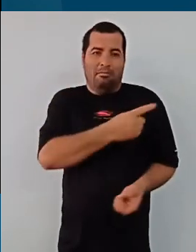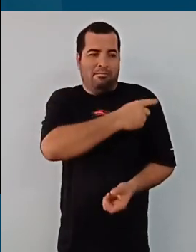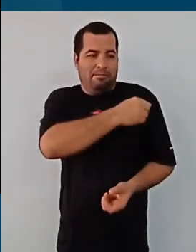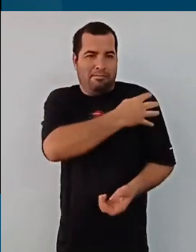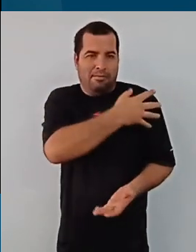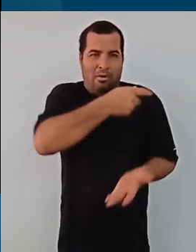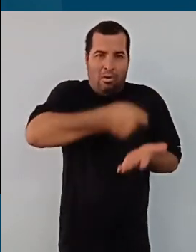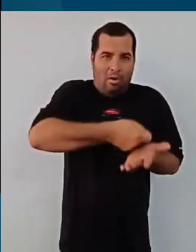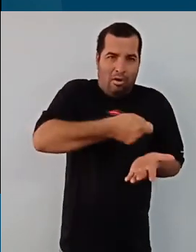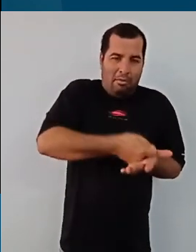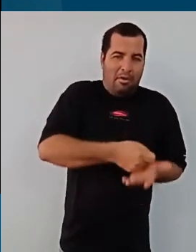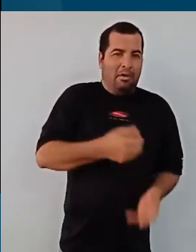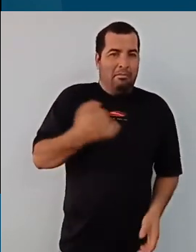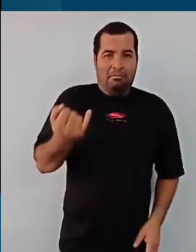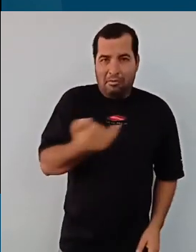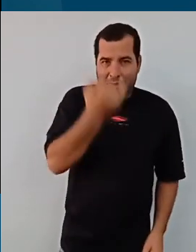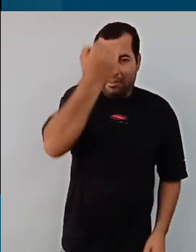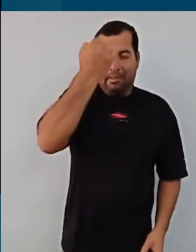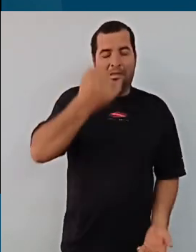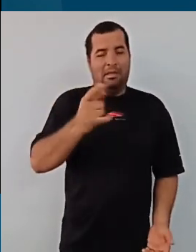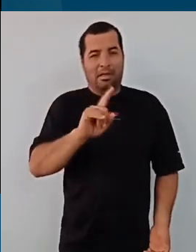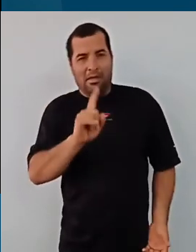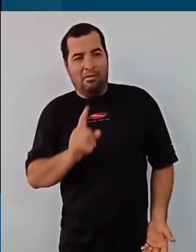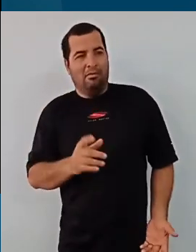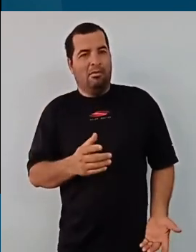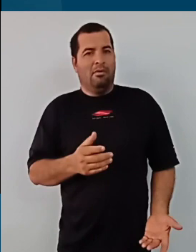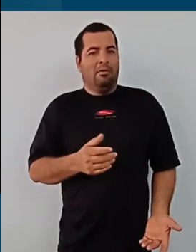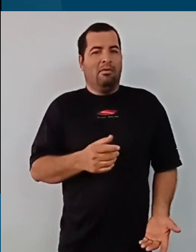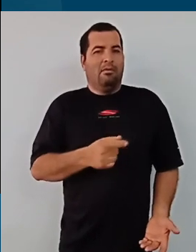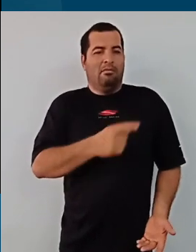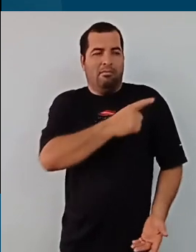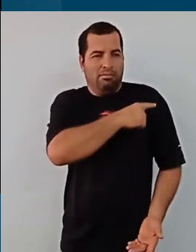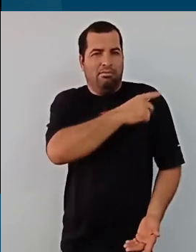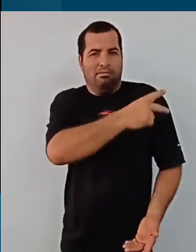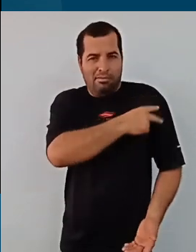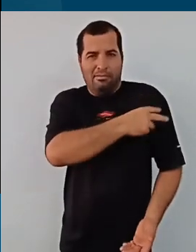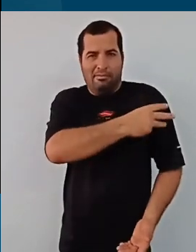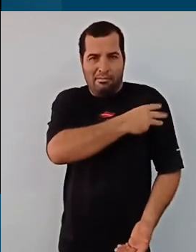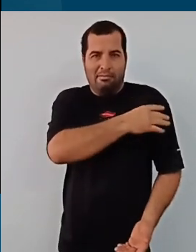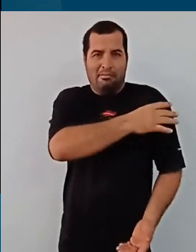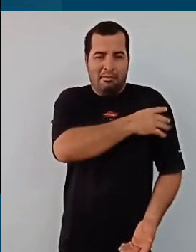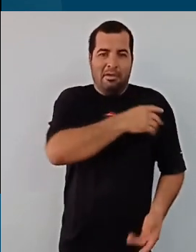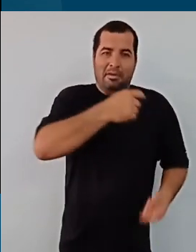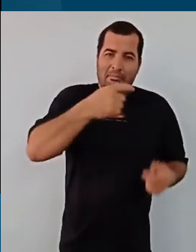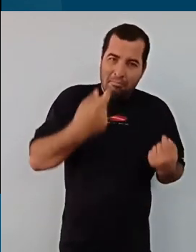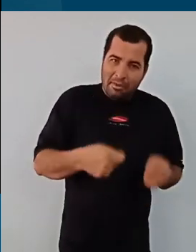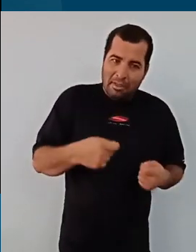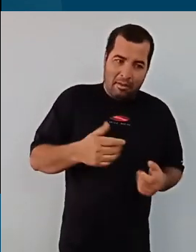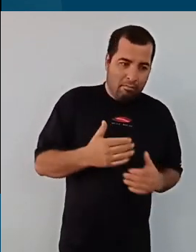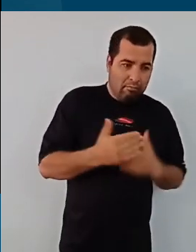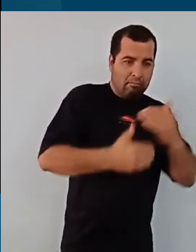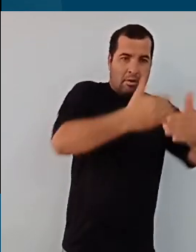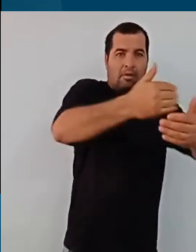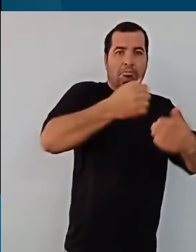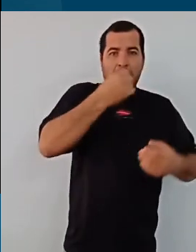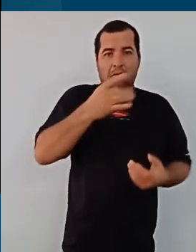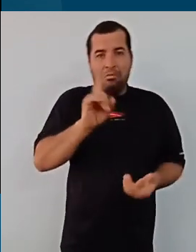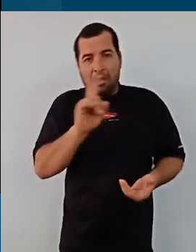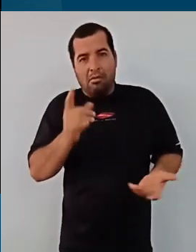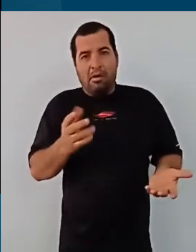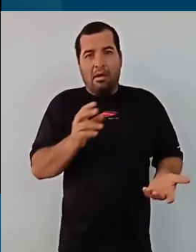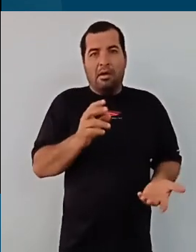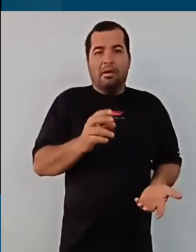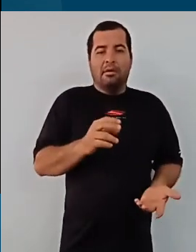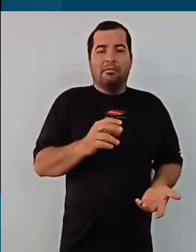obrigatória de aprendizagens essenciais a cada ano escolar também será exitosa ou não. O que